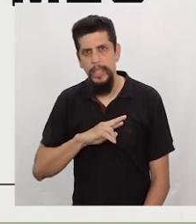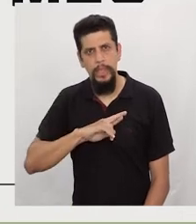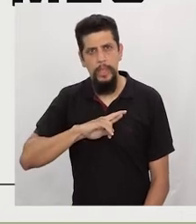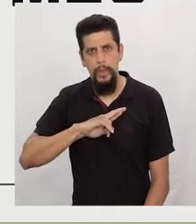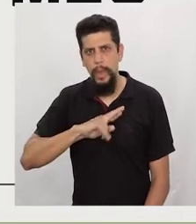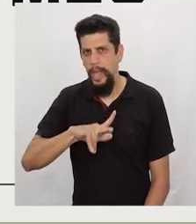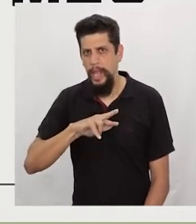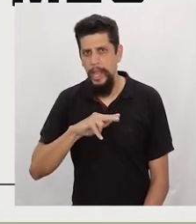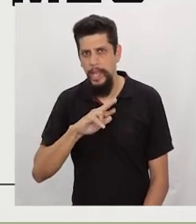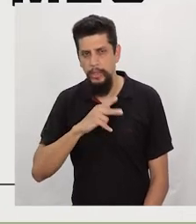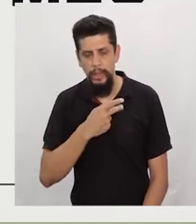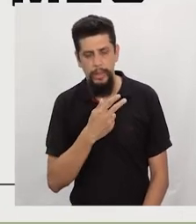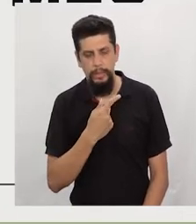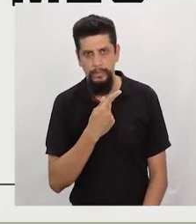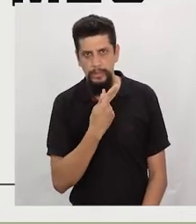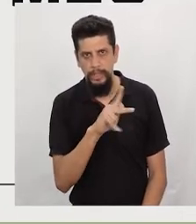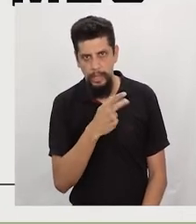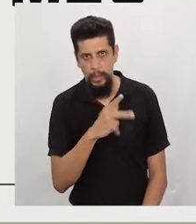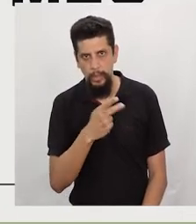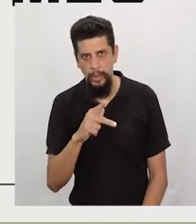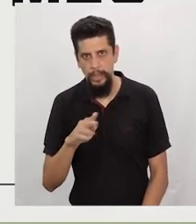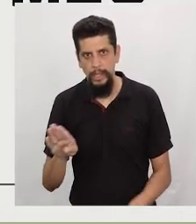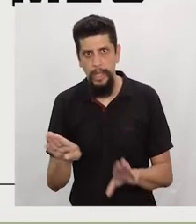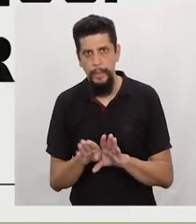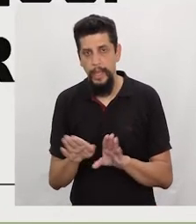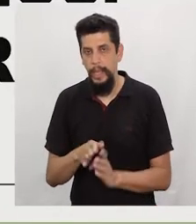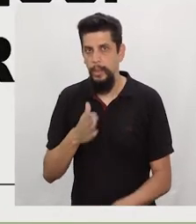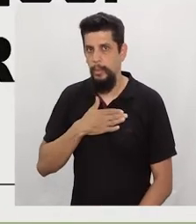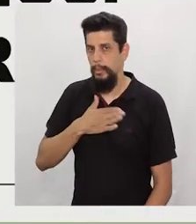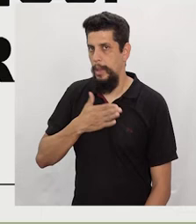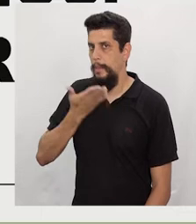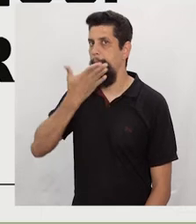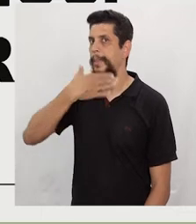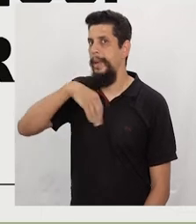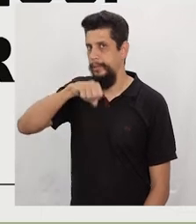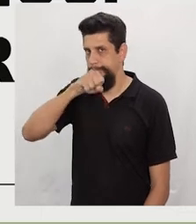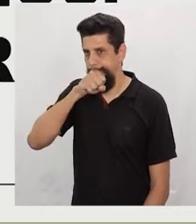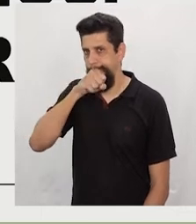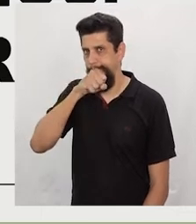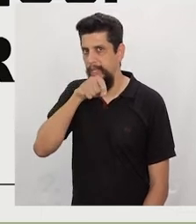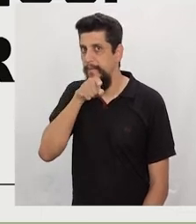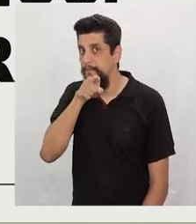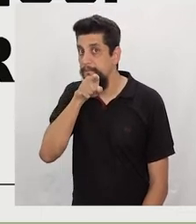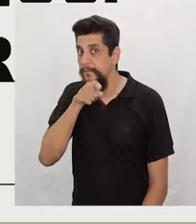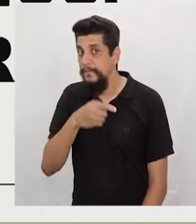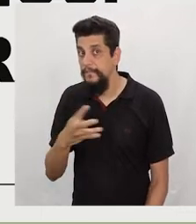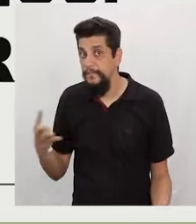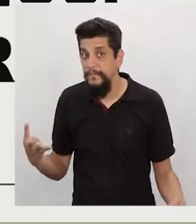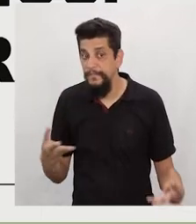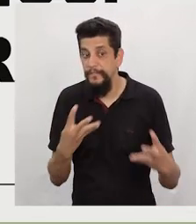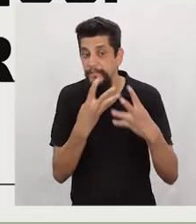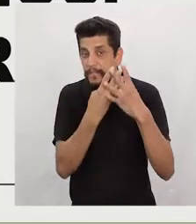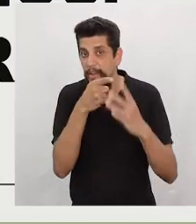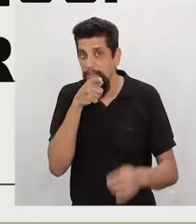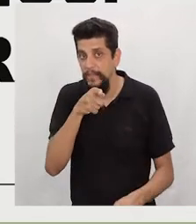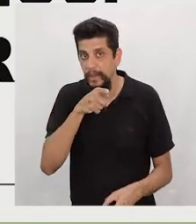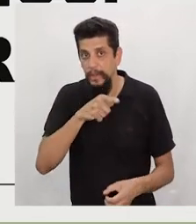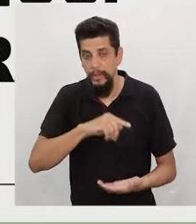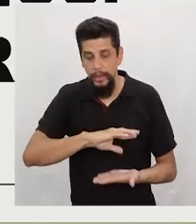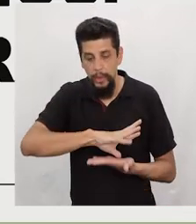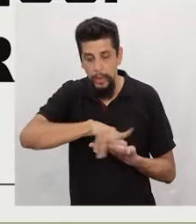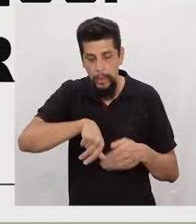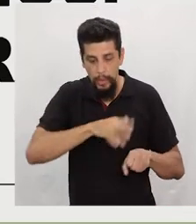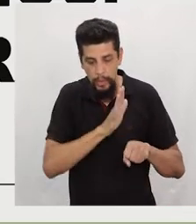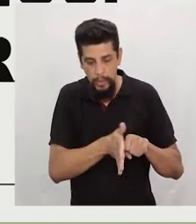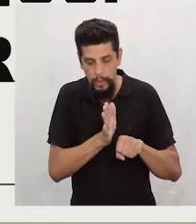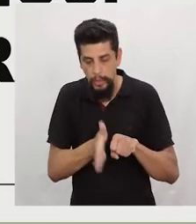era só seu, também era do meu pai. Confesse, a senhora atacou a nossa